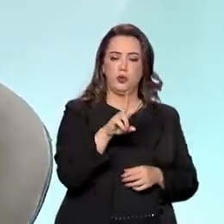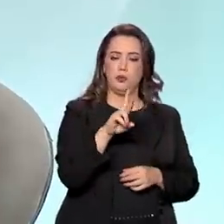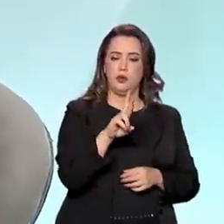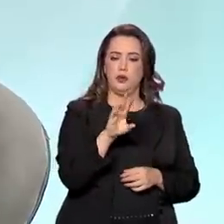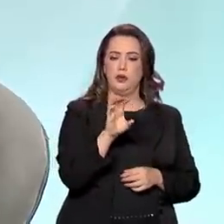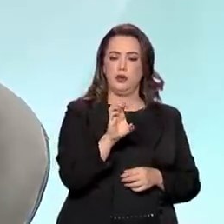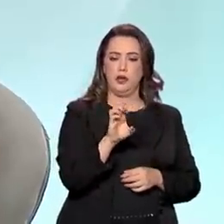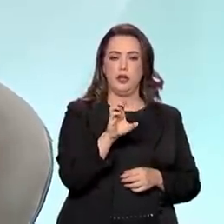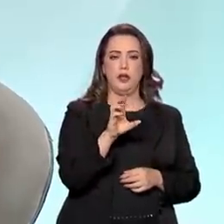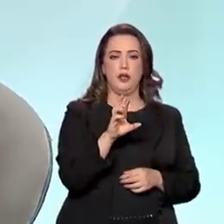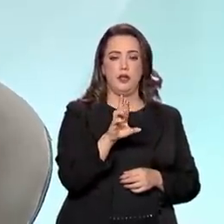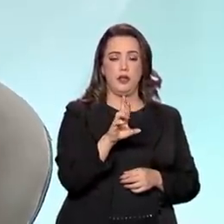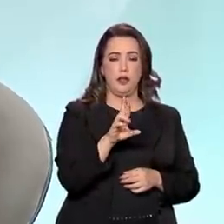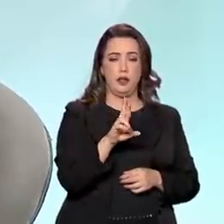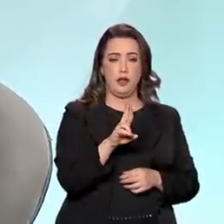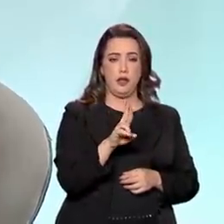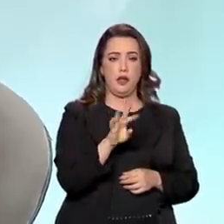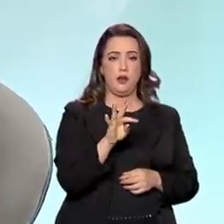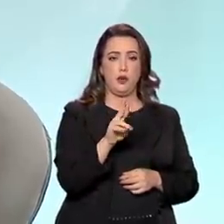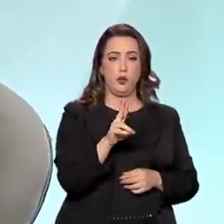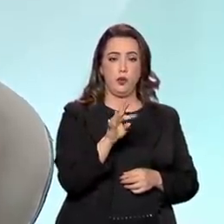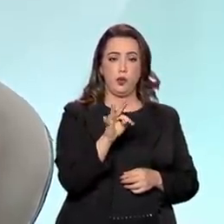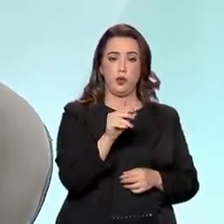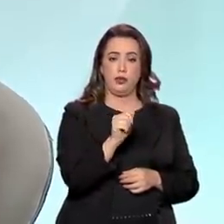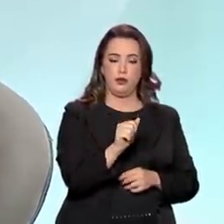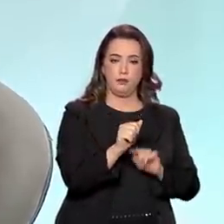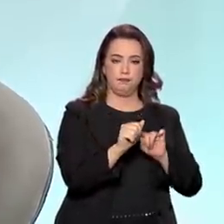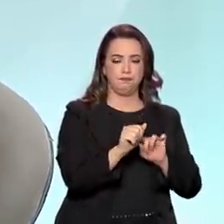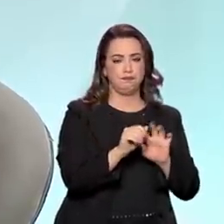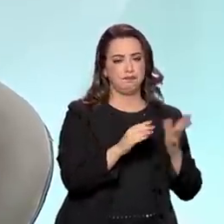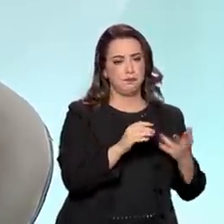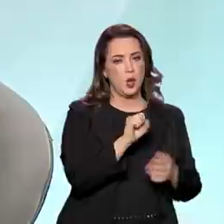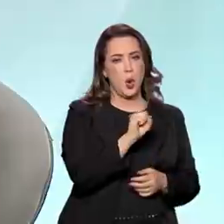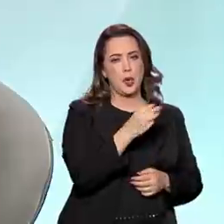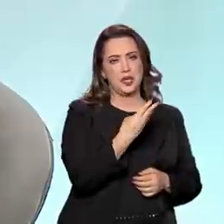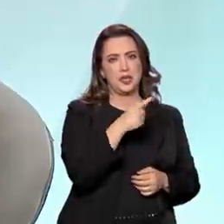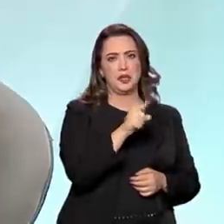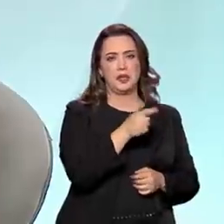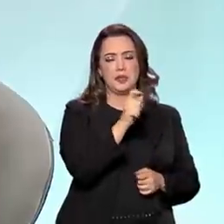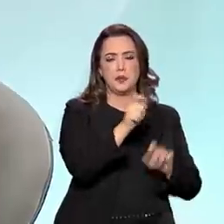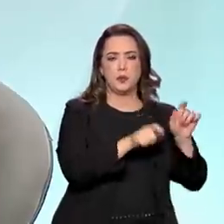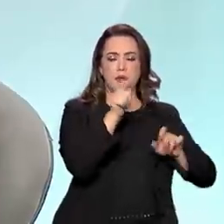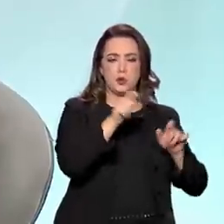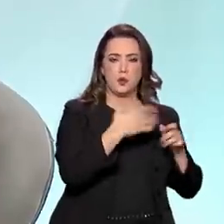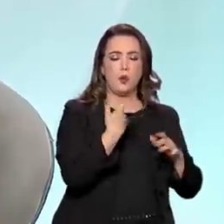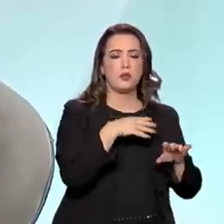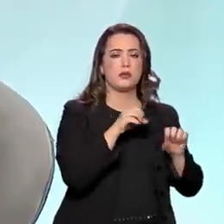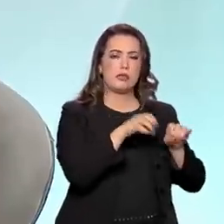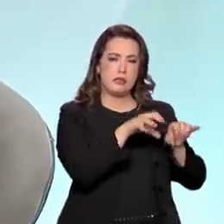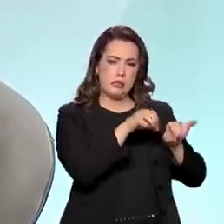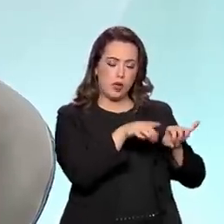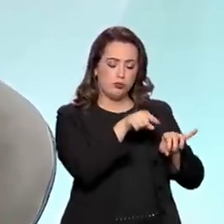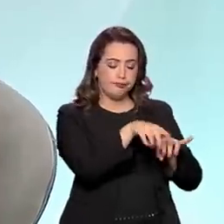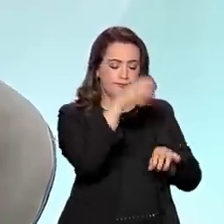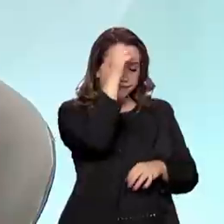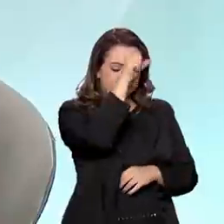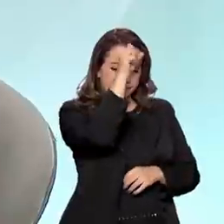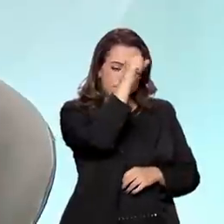65.000 não dentro do exército 80 mil nas três forças trans primeiro período que ele fica construção